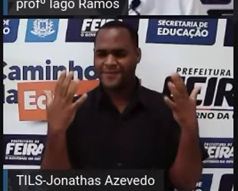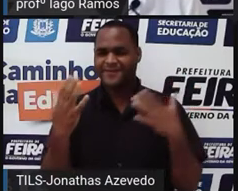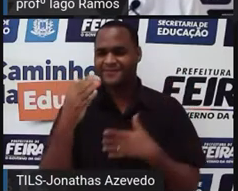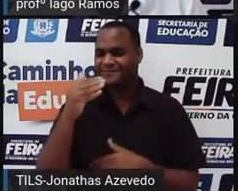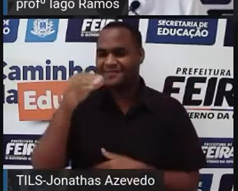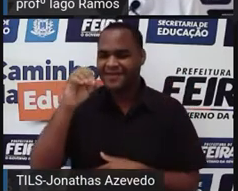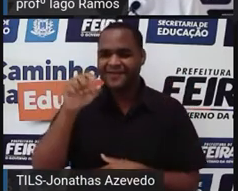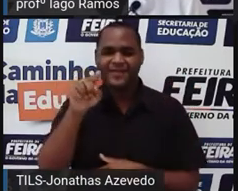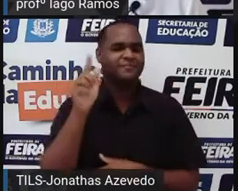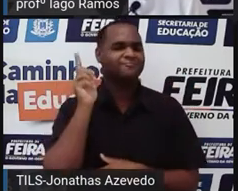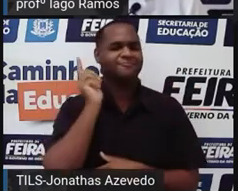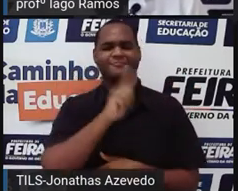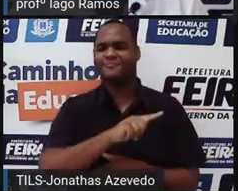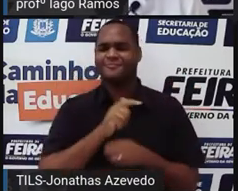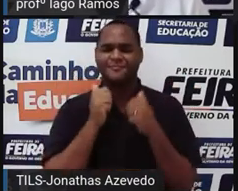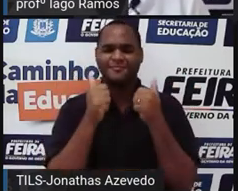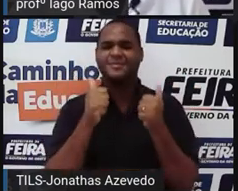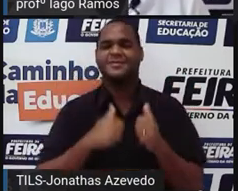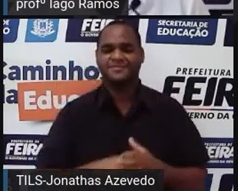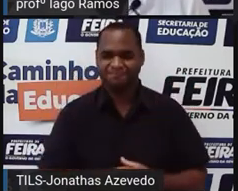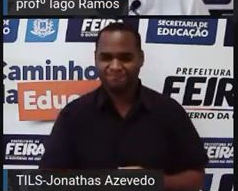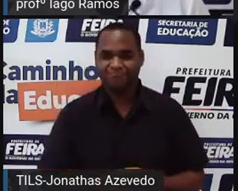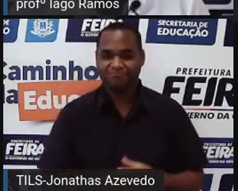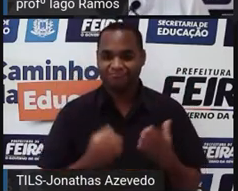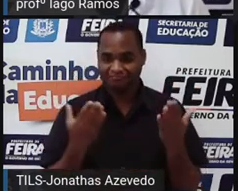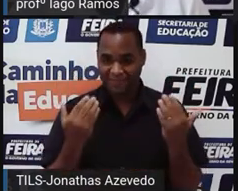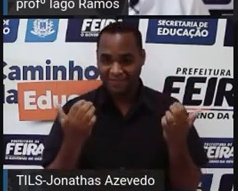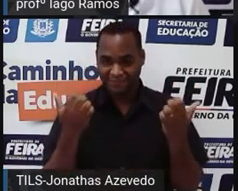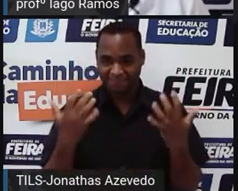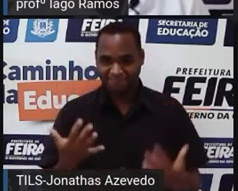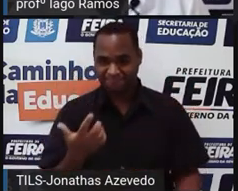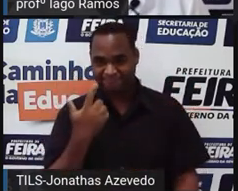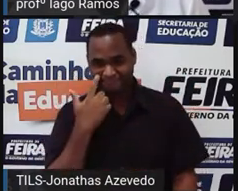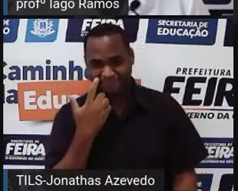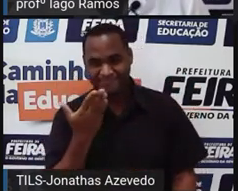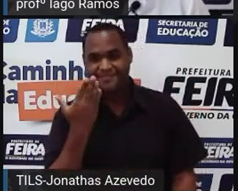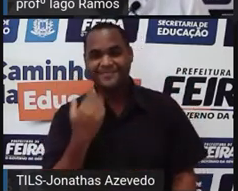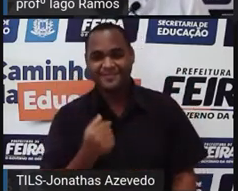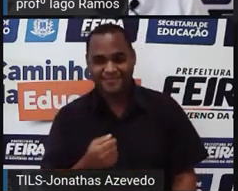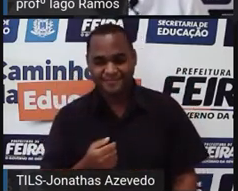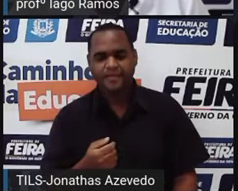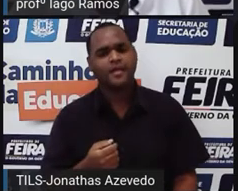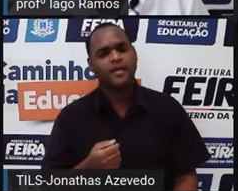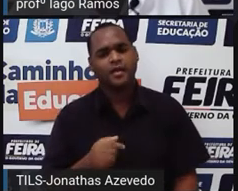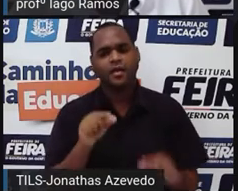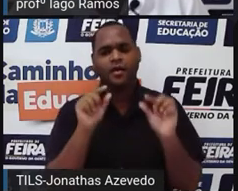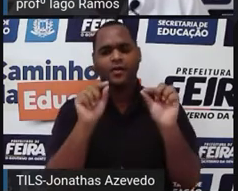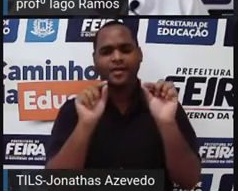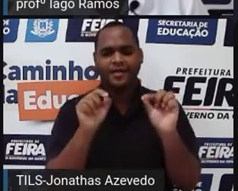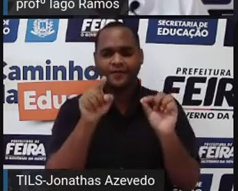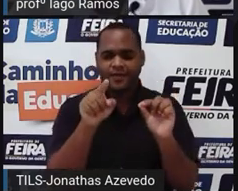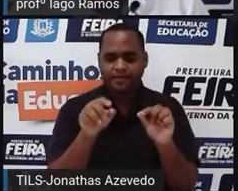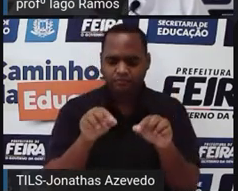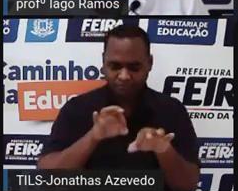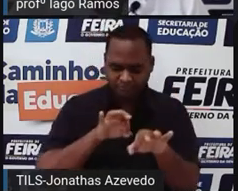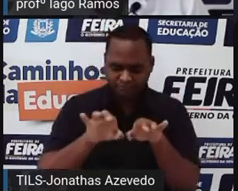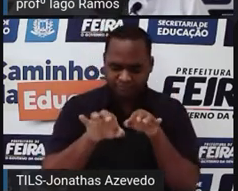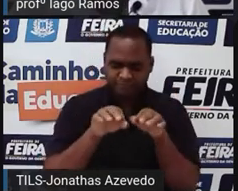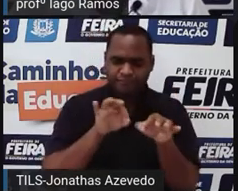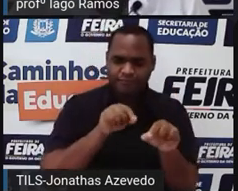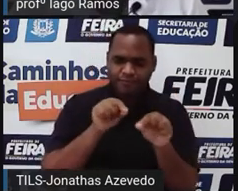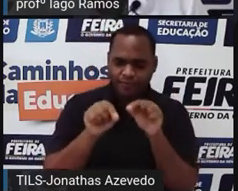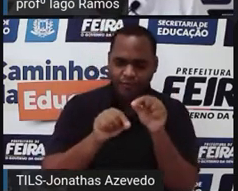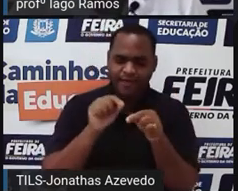certeza que você acertou, tá bom? Vamos lá. Olha só. O que é que a gente precisa fazer nessa